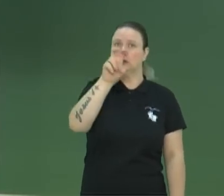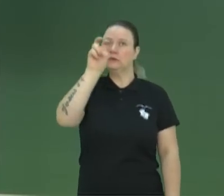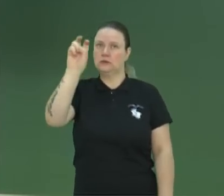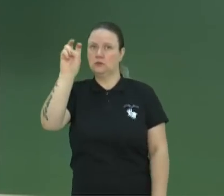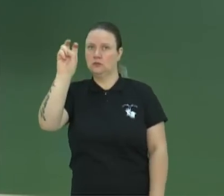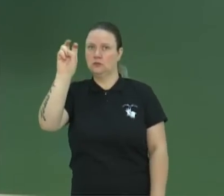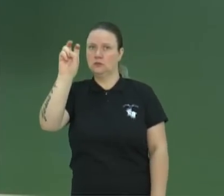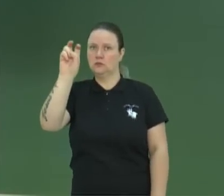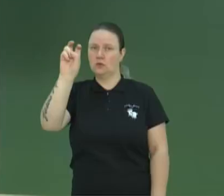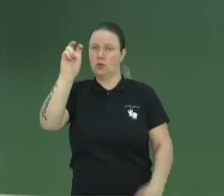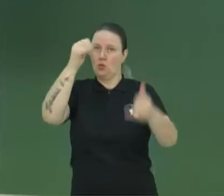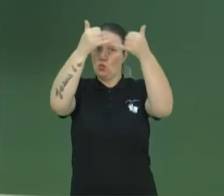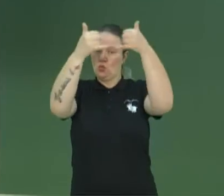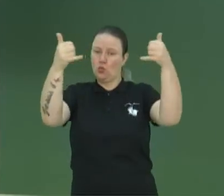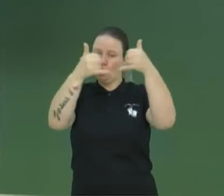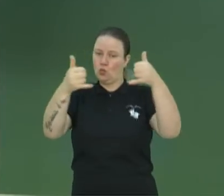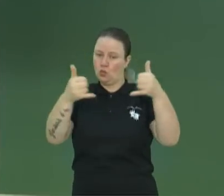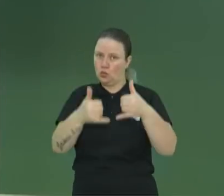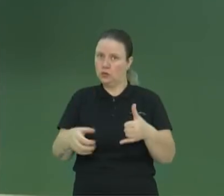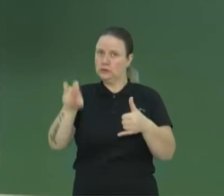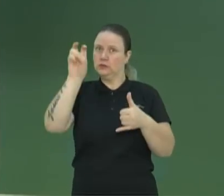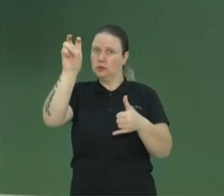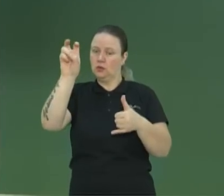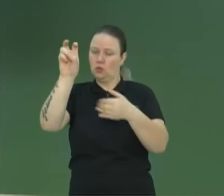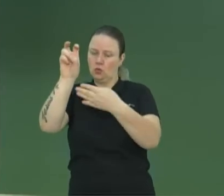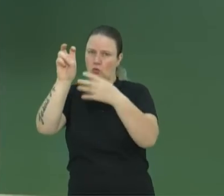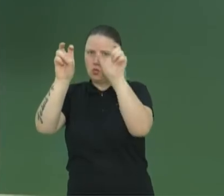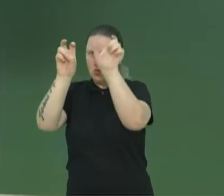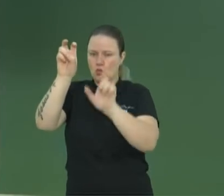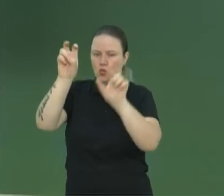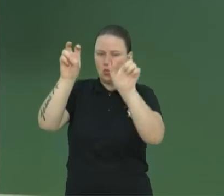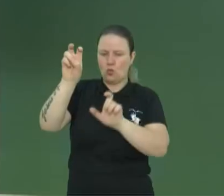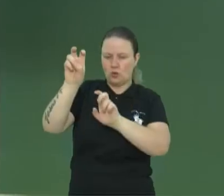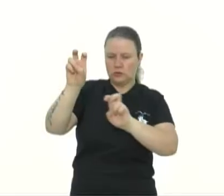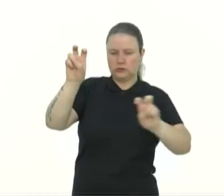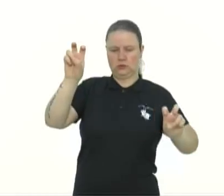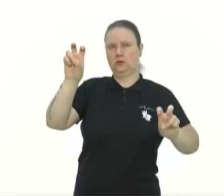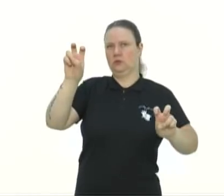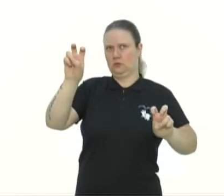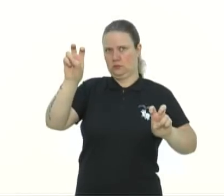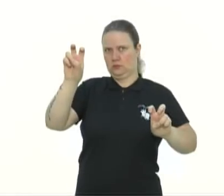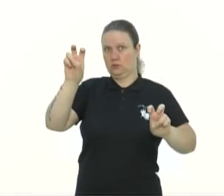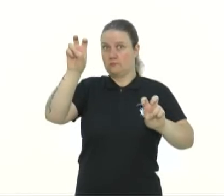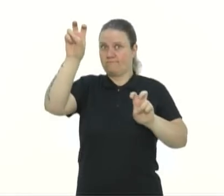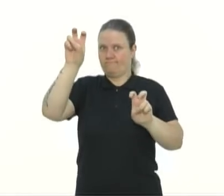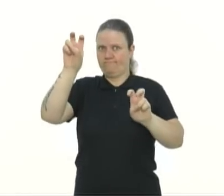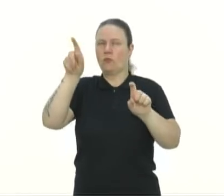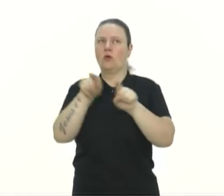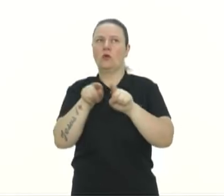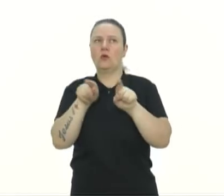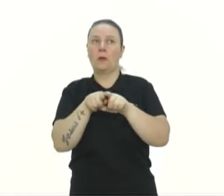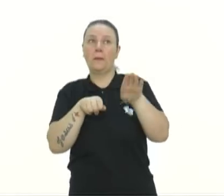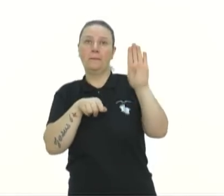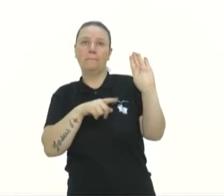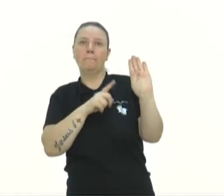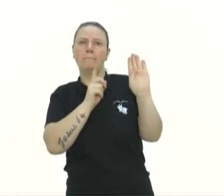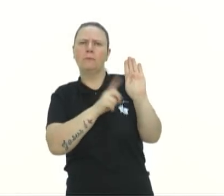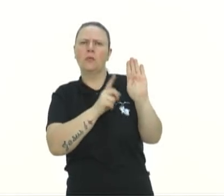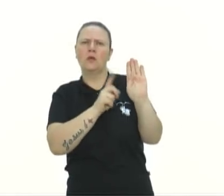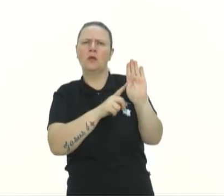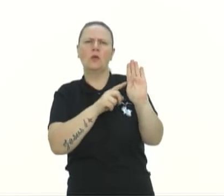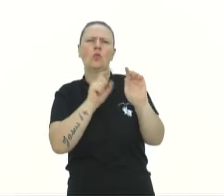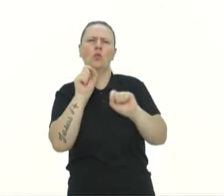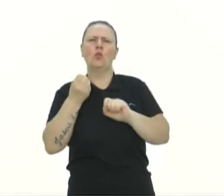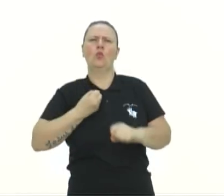5 linhas, né? Quantos elementos ela tem, será, no total? Questão B. Quantos elementos nulos tem uma